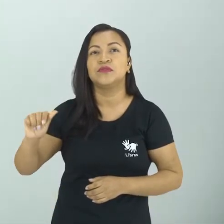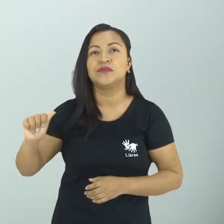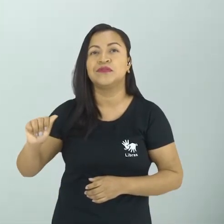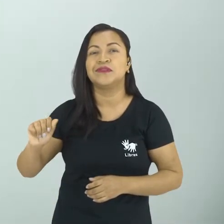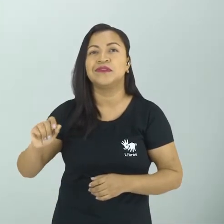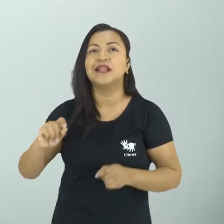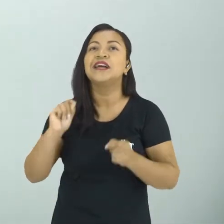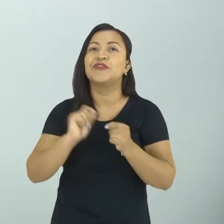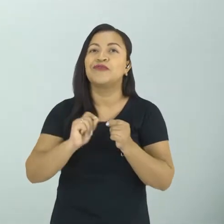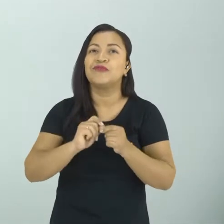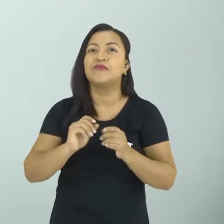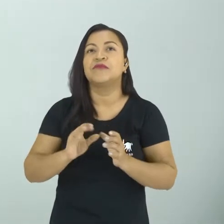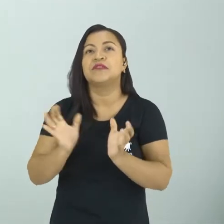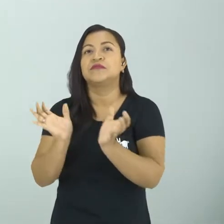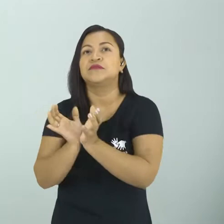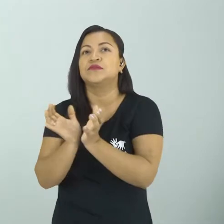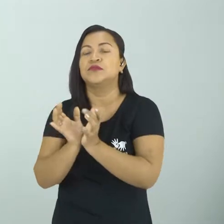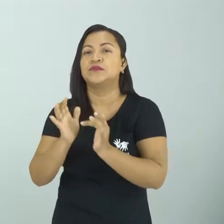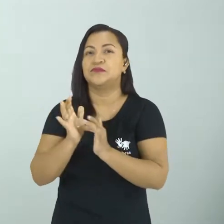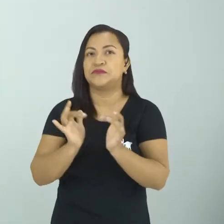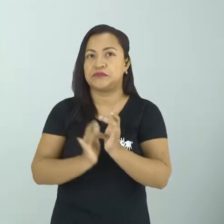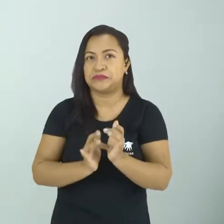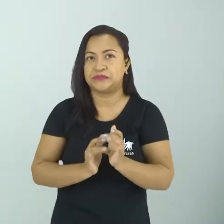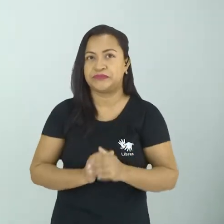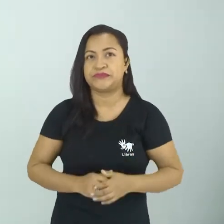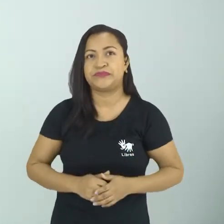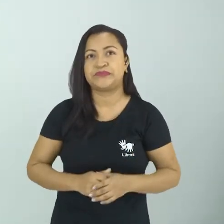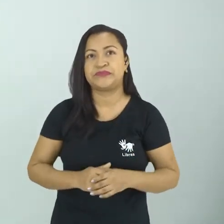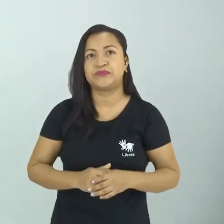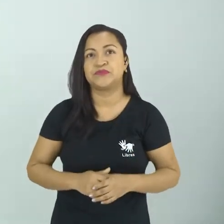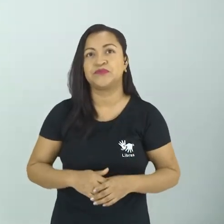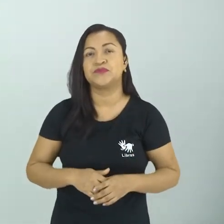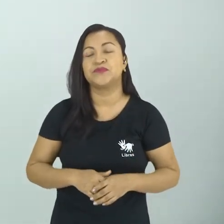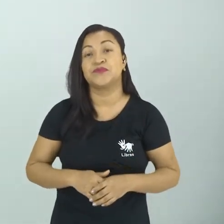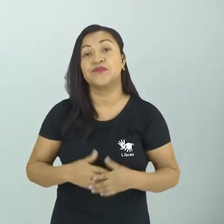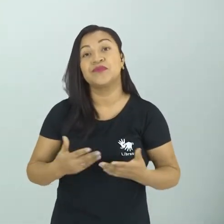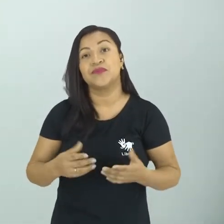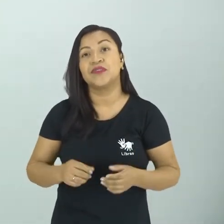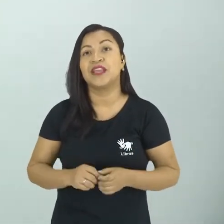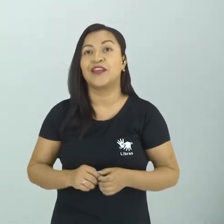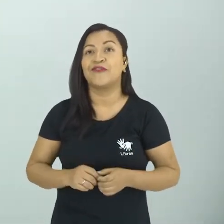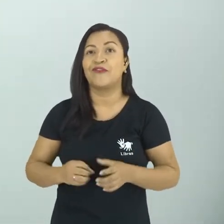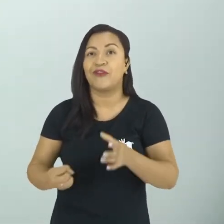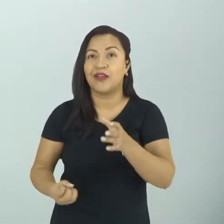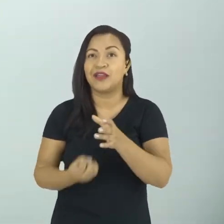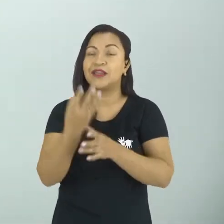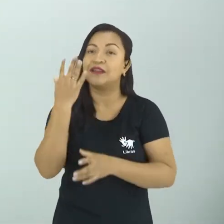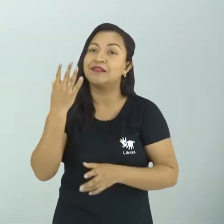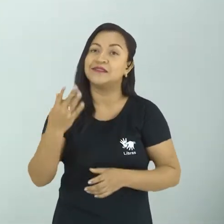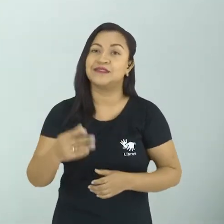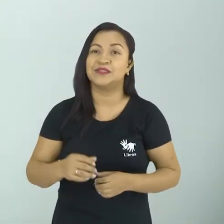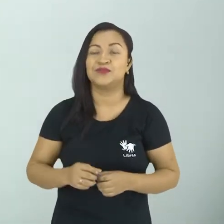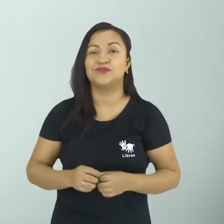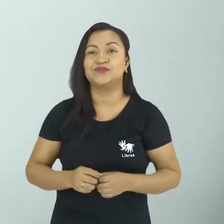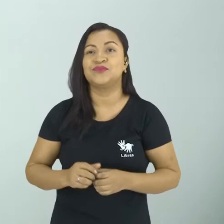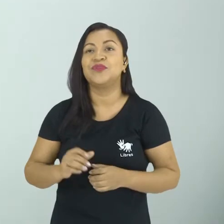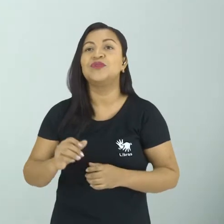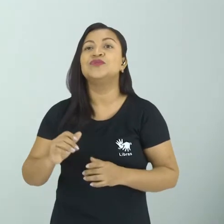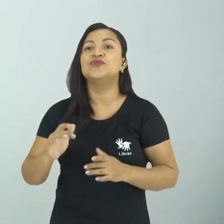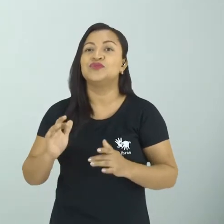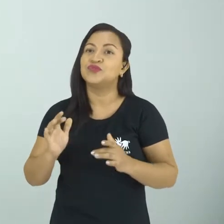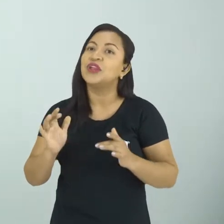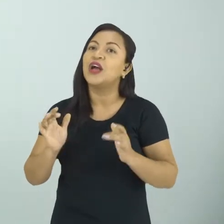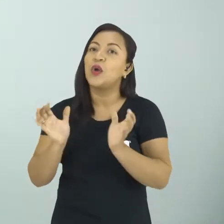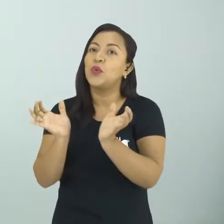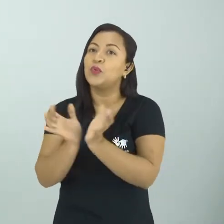religião católica a todo mundo foi a criação da Companhia de Jesus. Os famosos jesuítas, né?